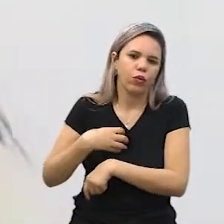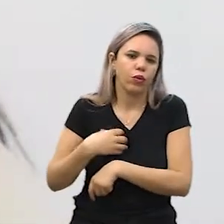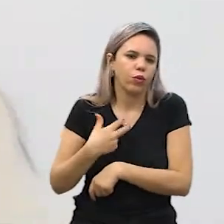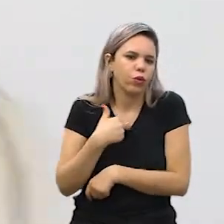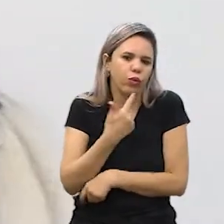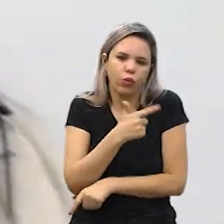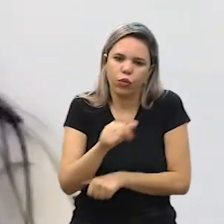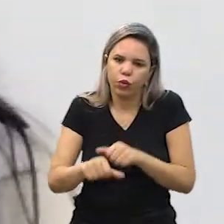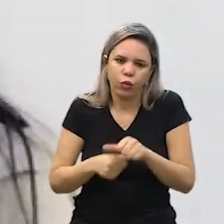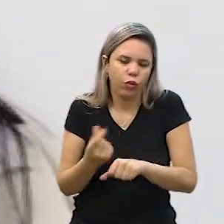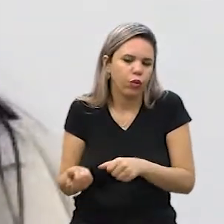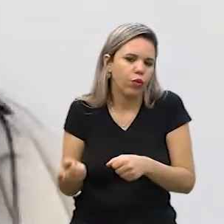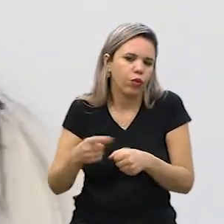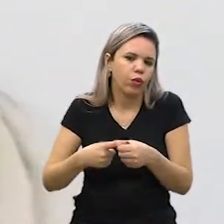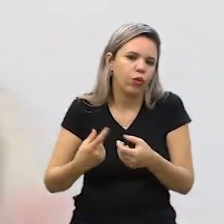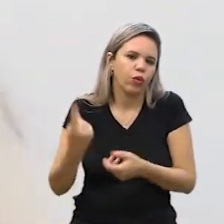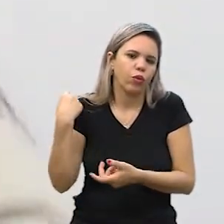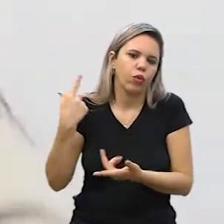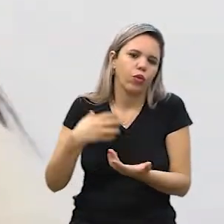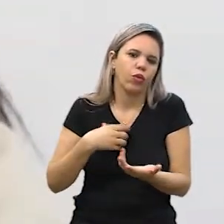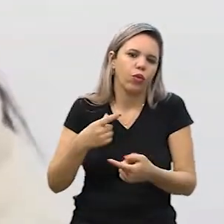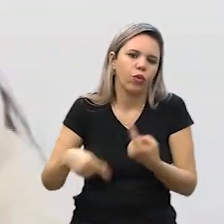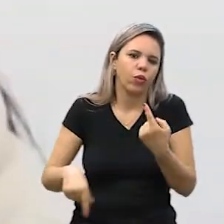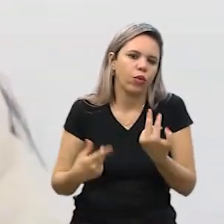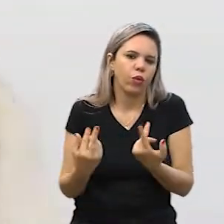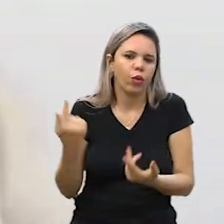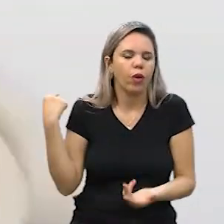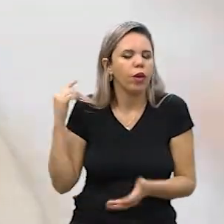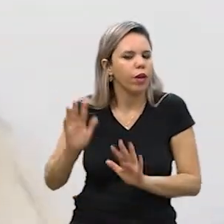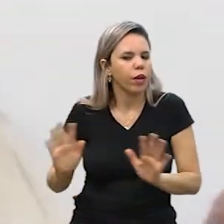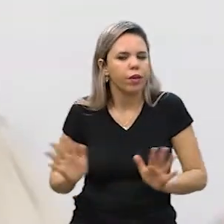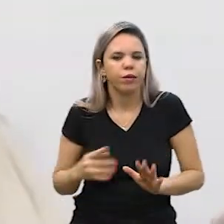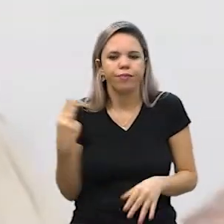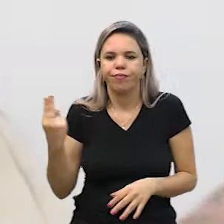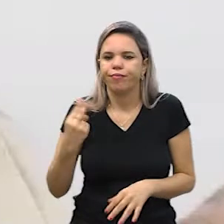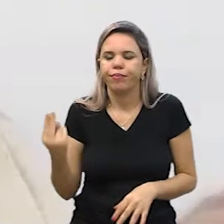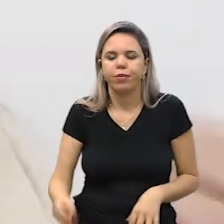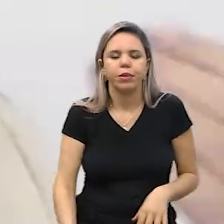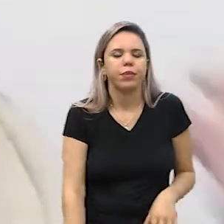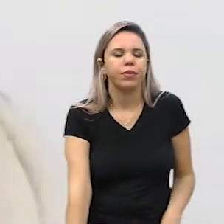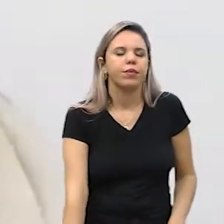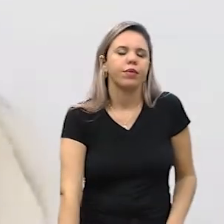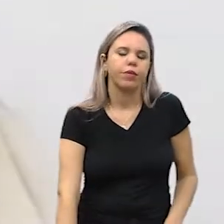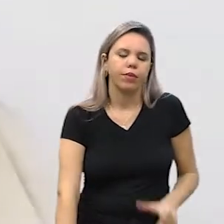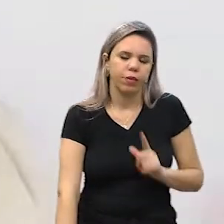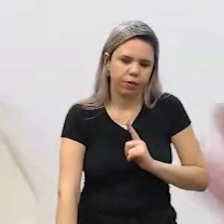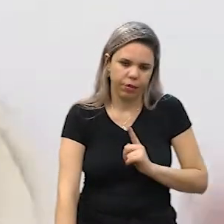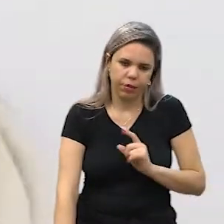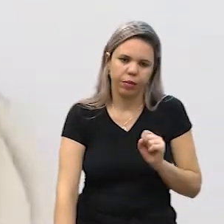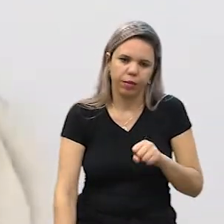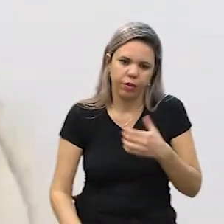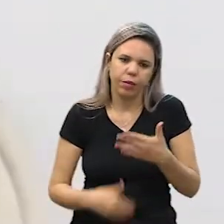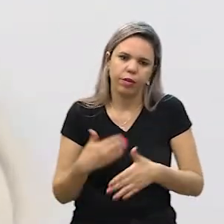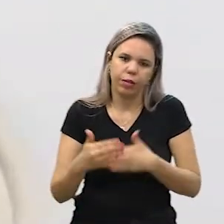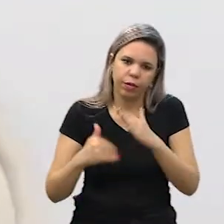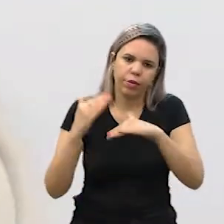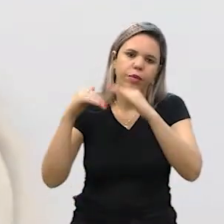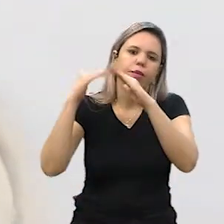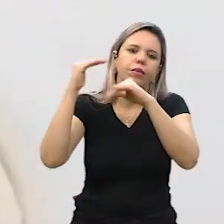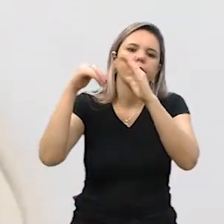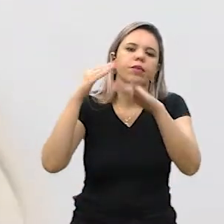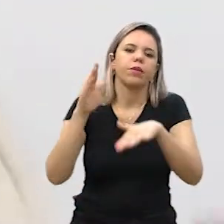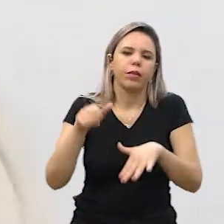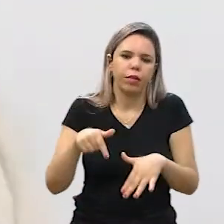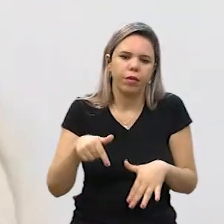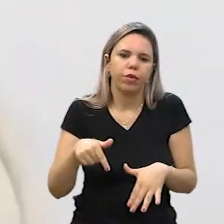vai haver um retrocesso. Não tem como ser como já fomos. Né? Existe um processo evolutivo